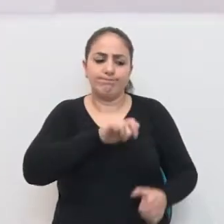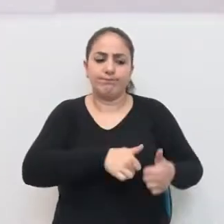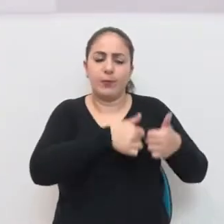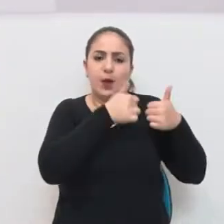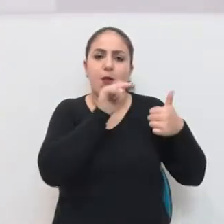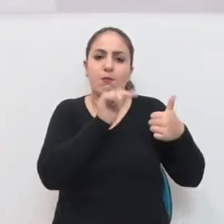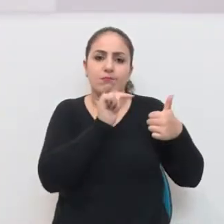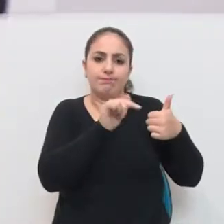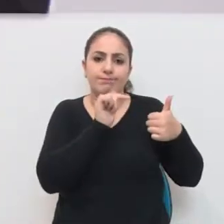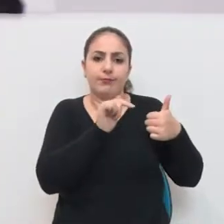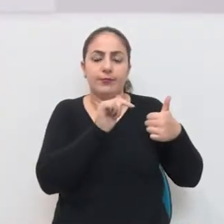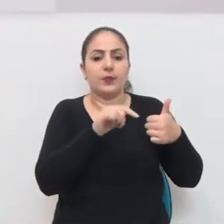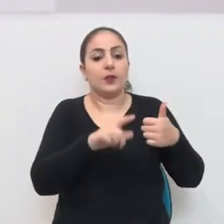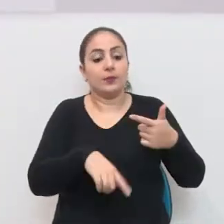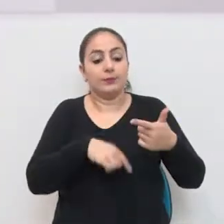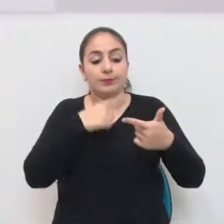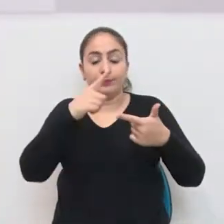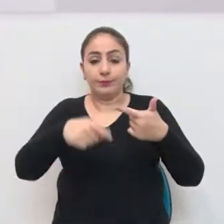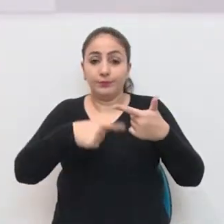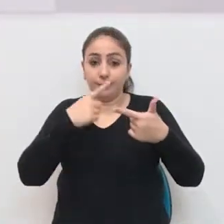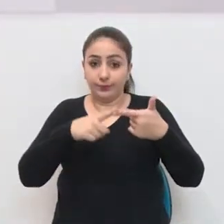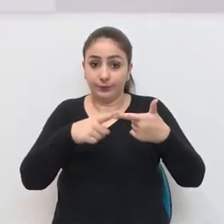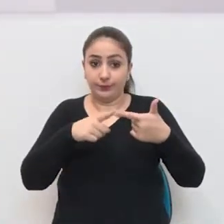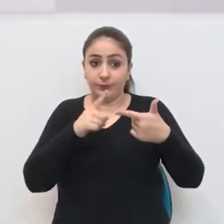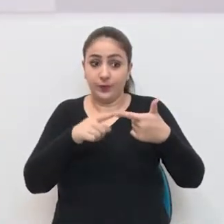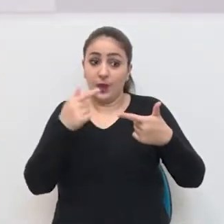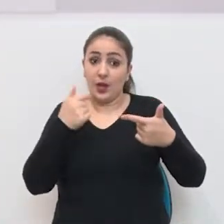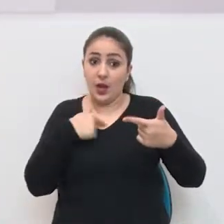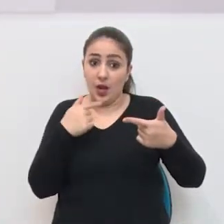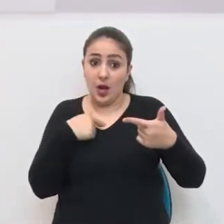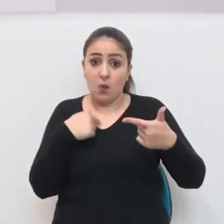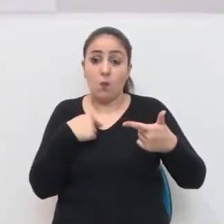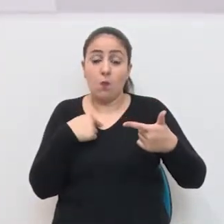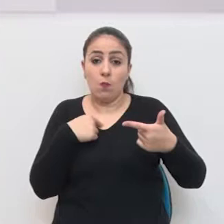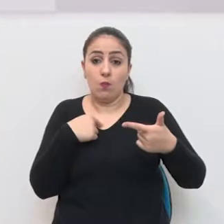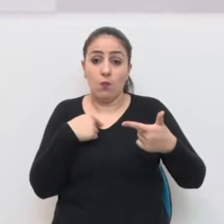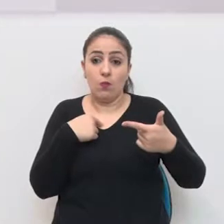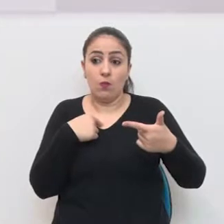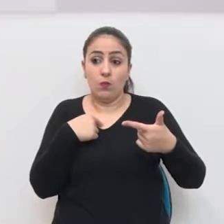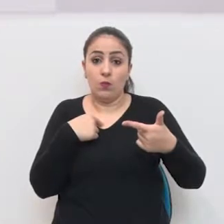é o melhor. Segundo,